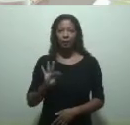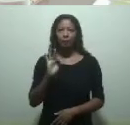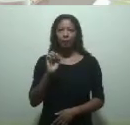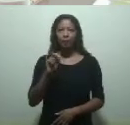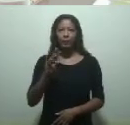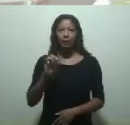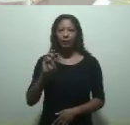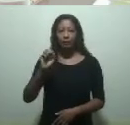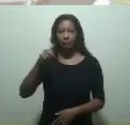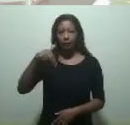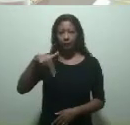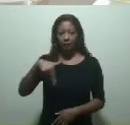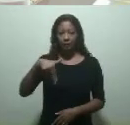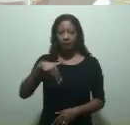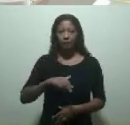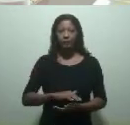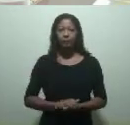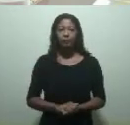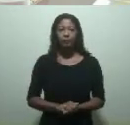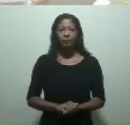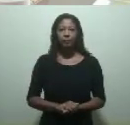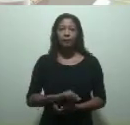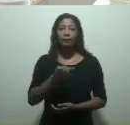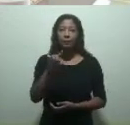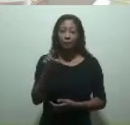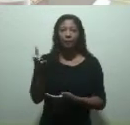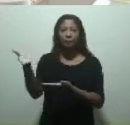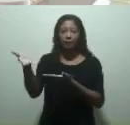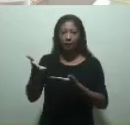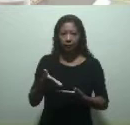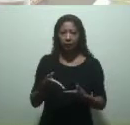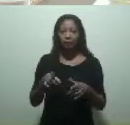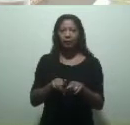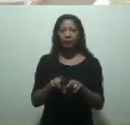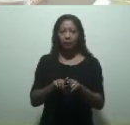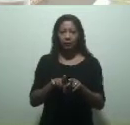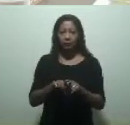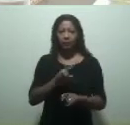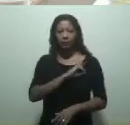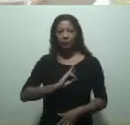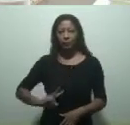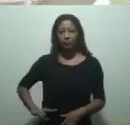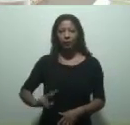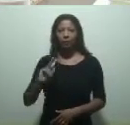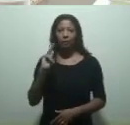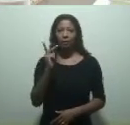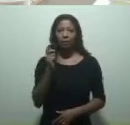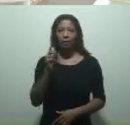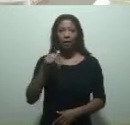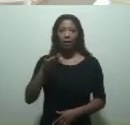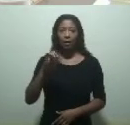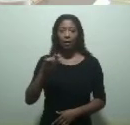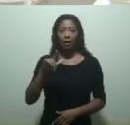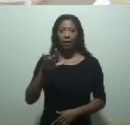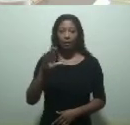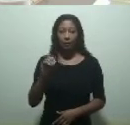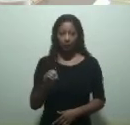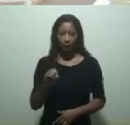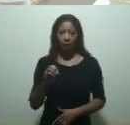Moura de Paiva, a qual convidou o vereador Hamilton Rademarque Pereira a